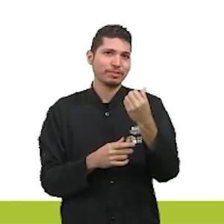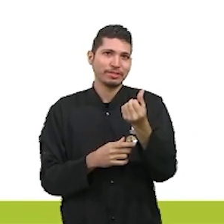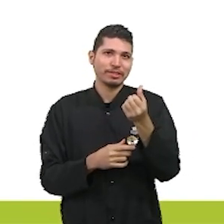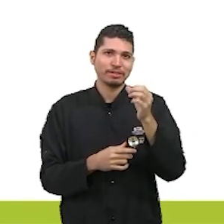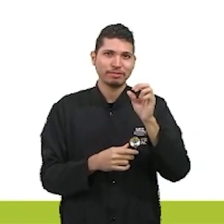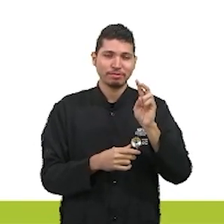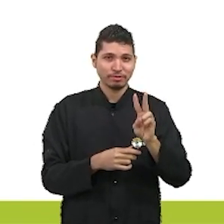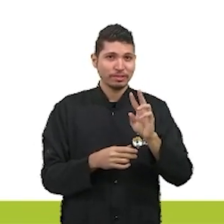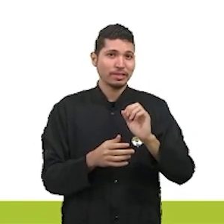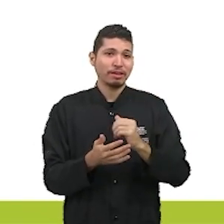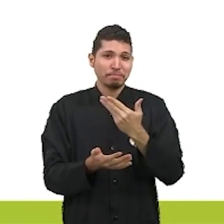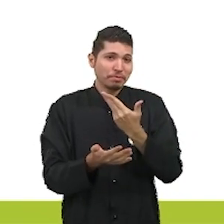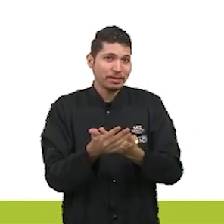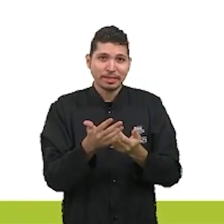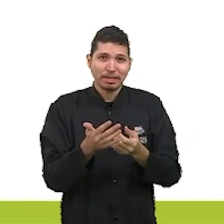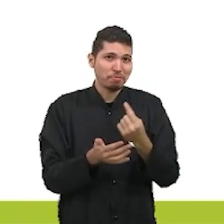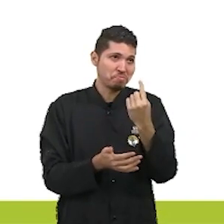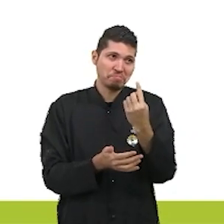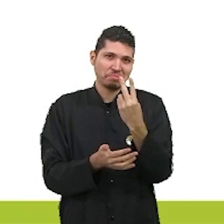ali dissipar um pouco dessa